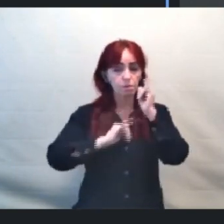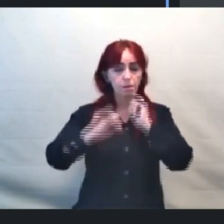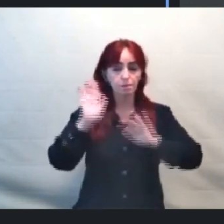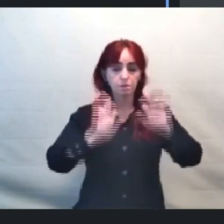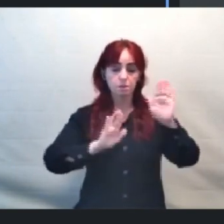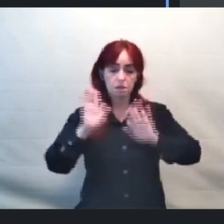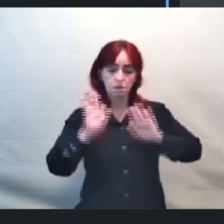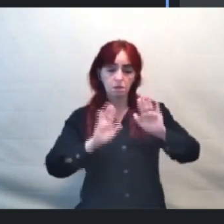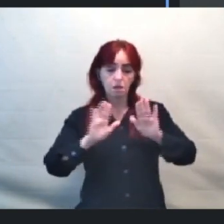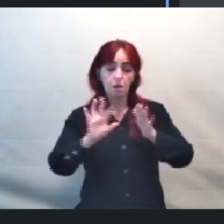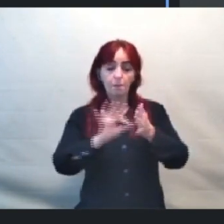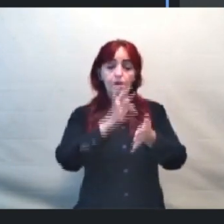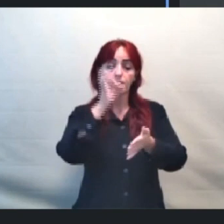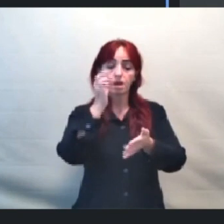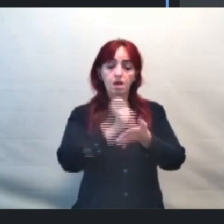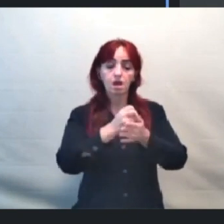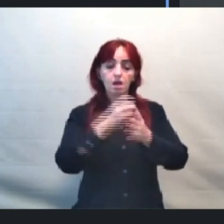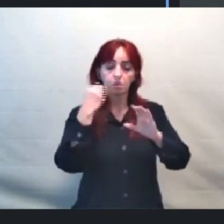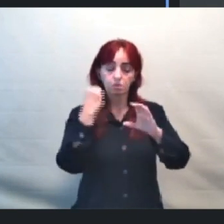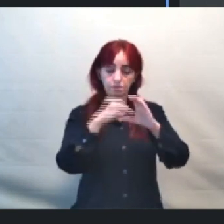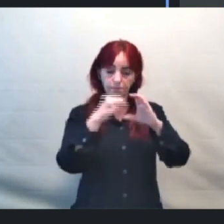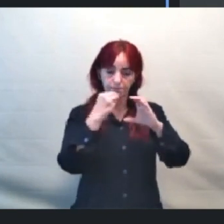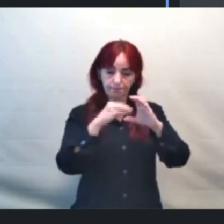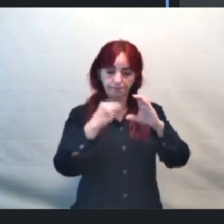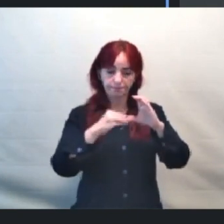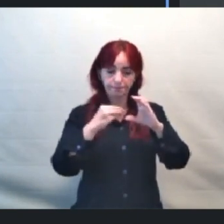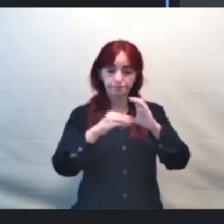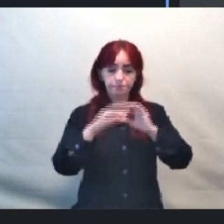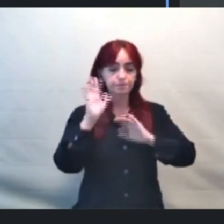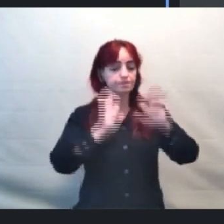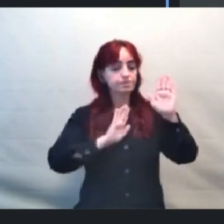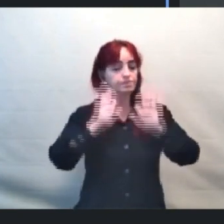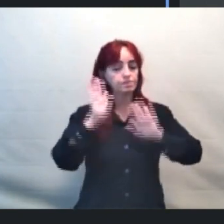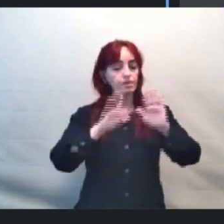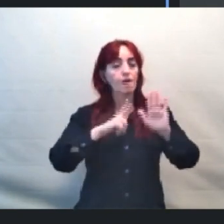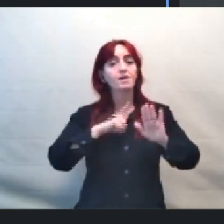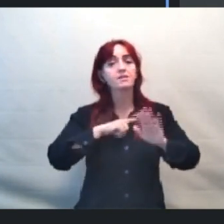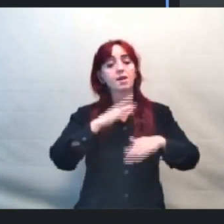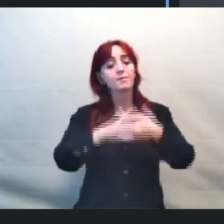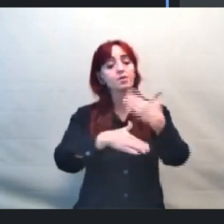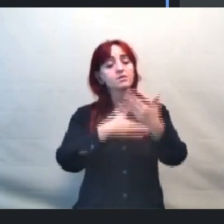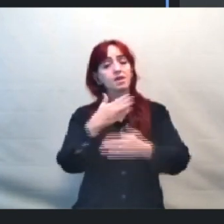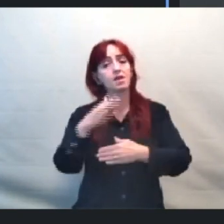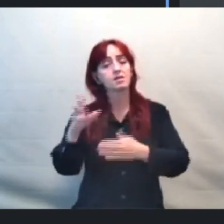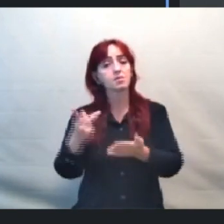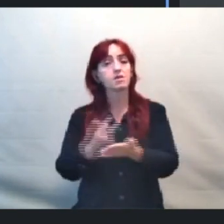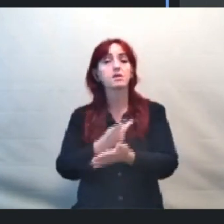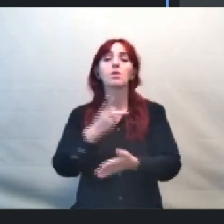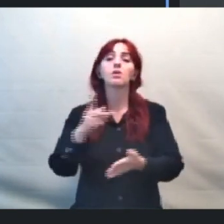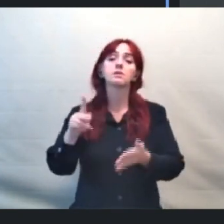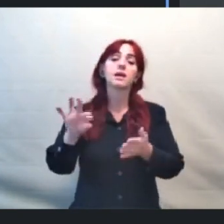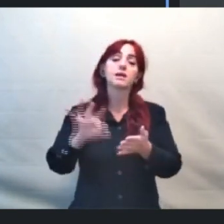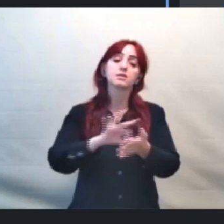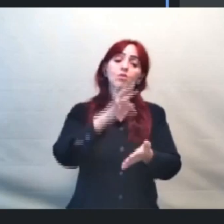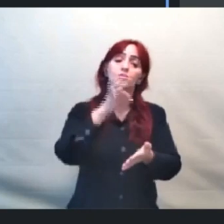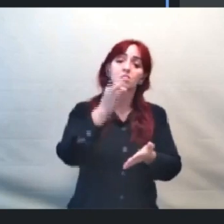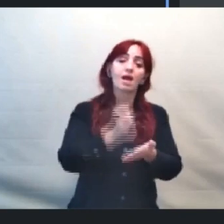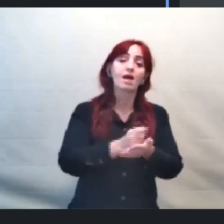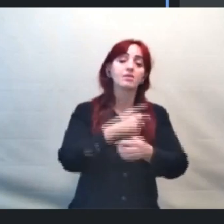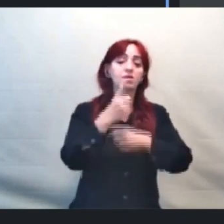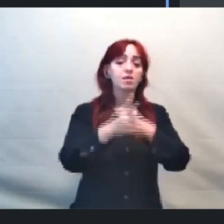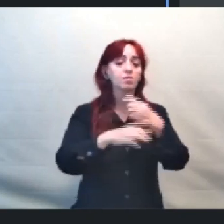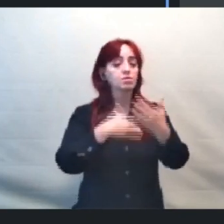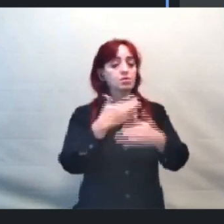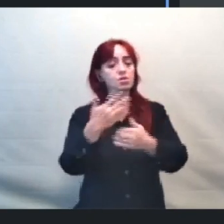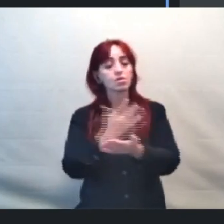passa por alguns processos, né, até finalizar a licitação, realizar o contrato, e em sequência a gente consegue dar